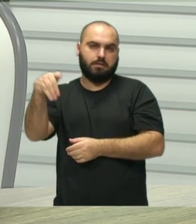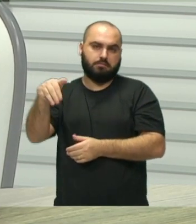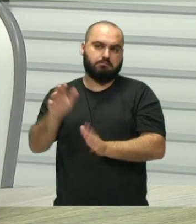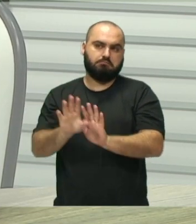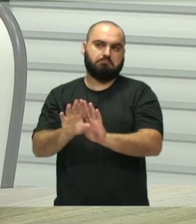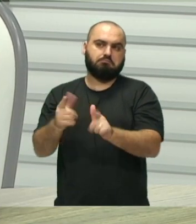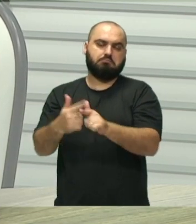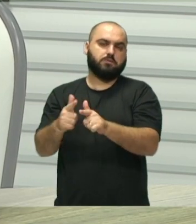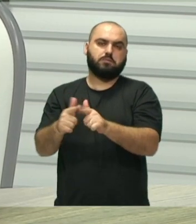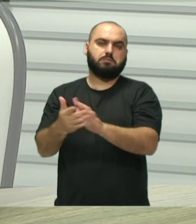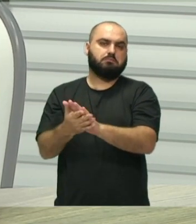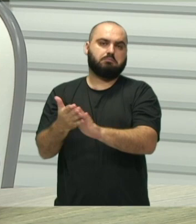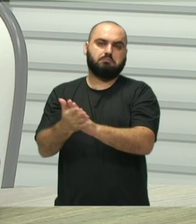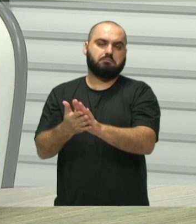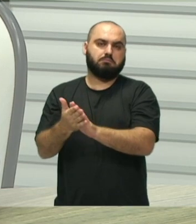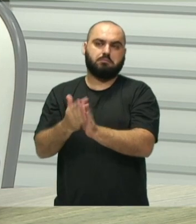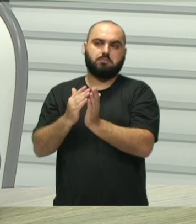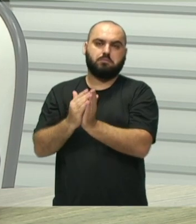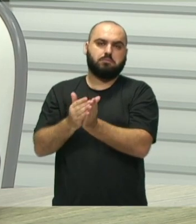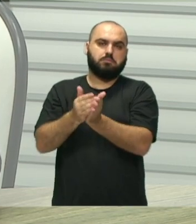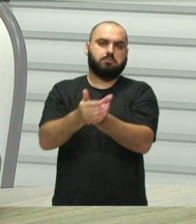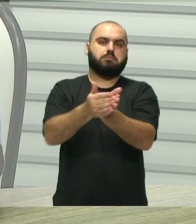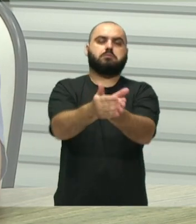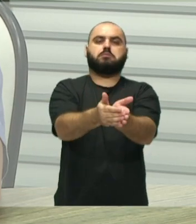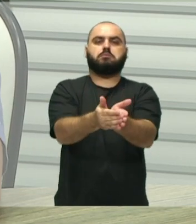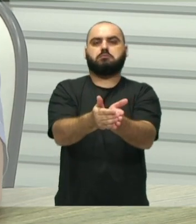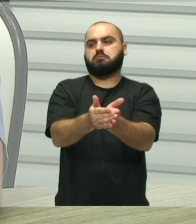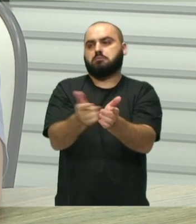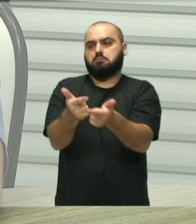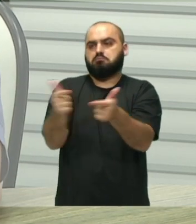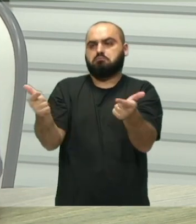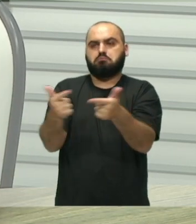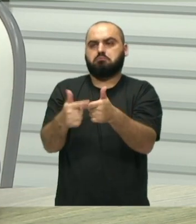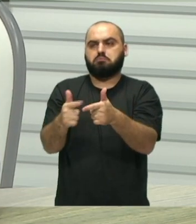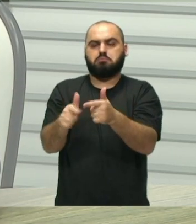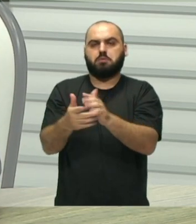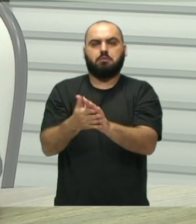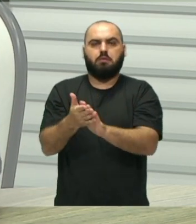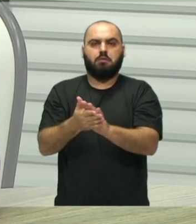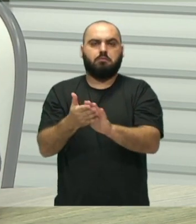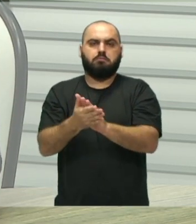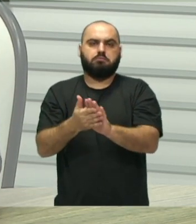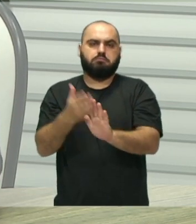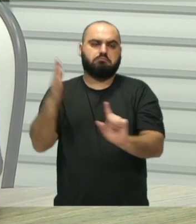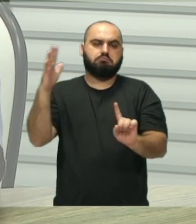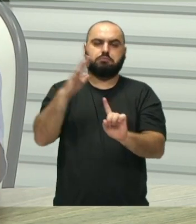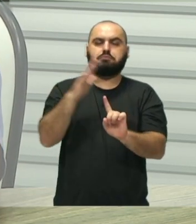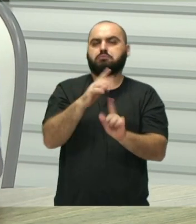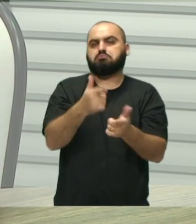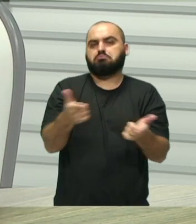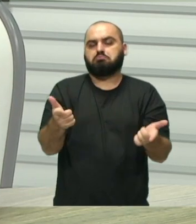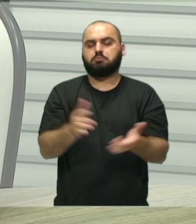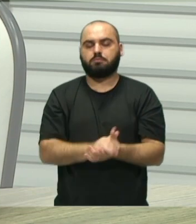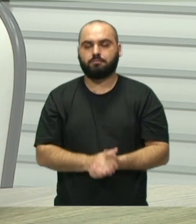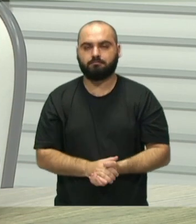o tráfego, a navegação sobre o rio não tem nenhum impacto no túnel, né?